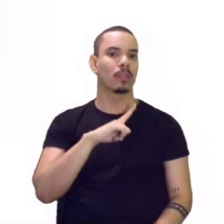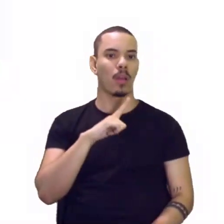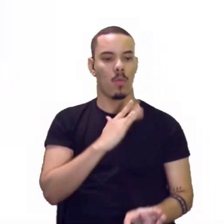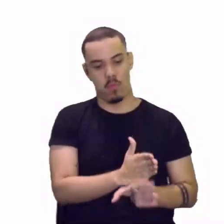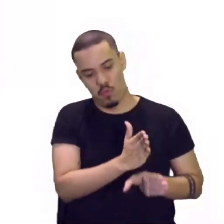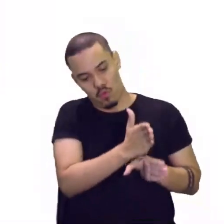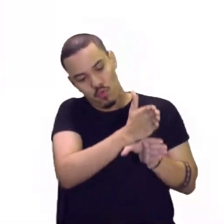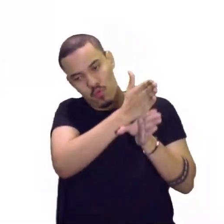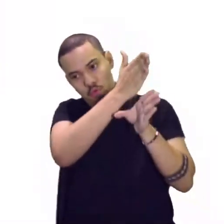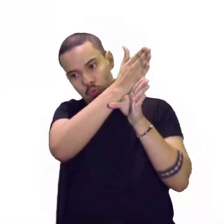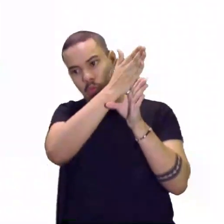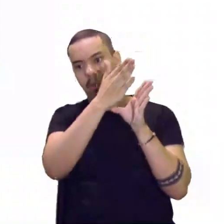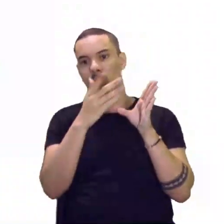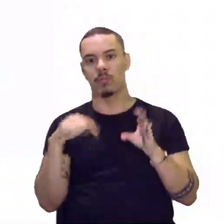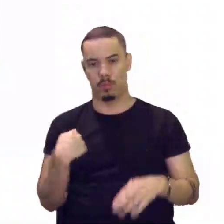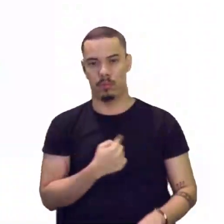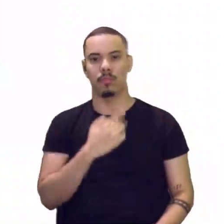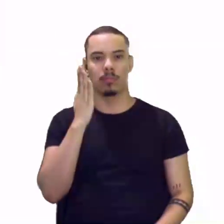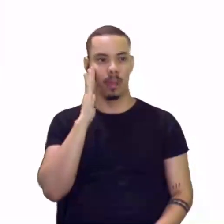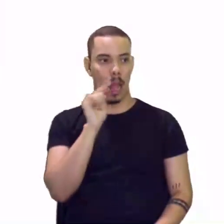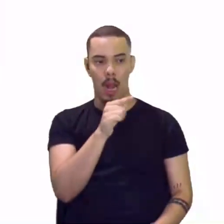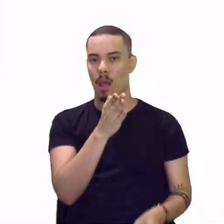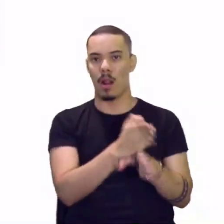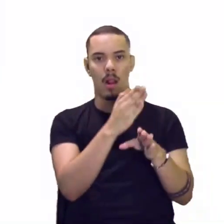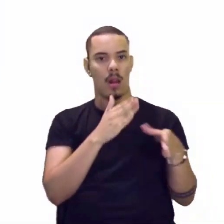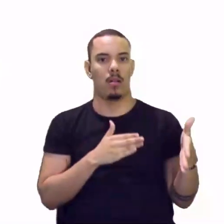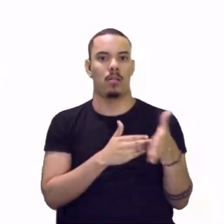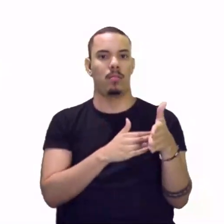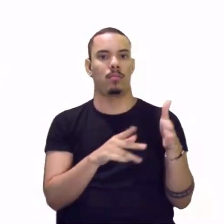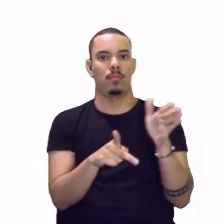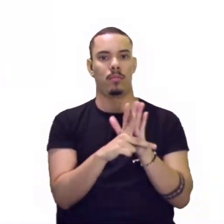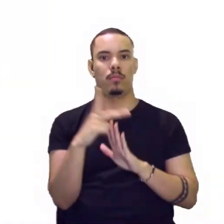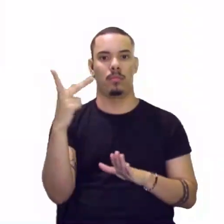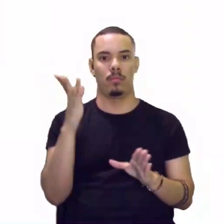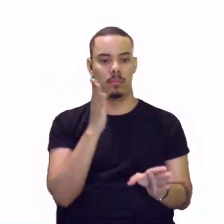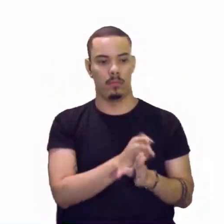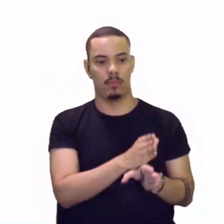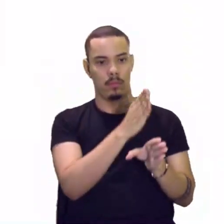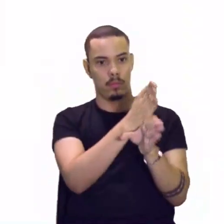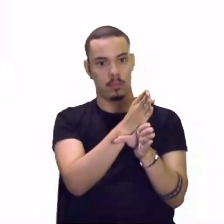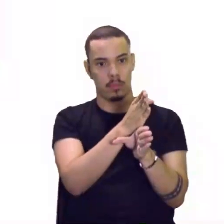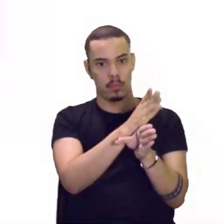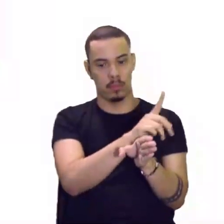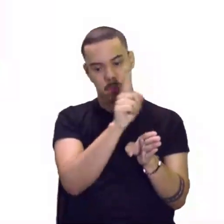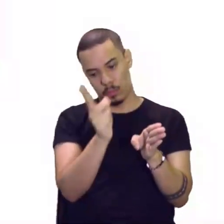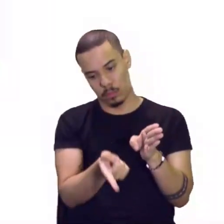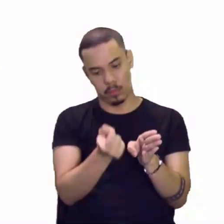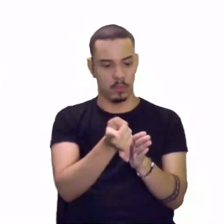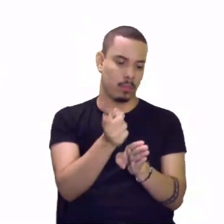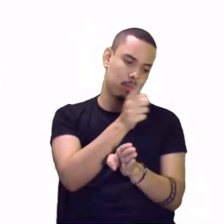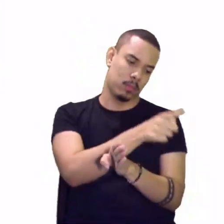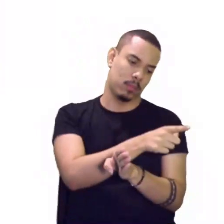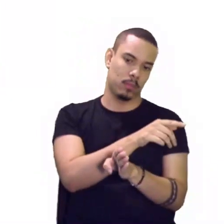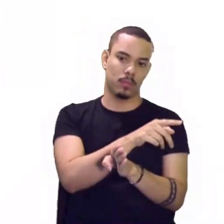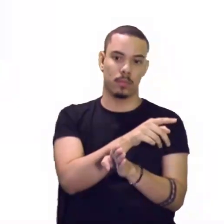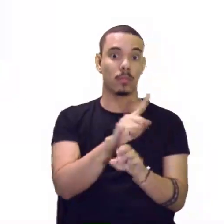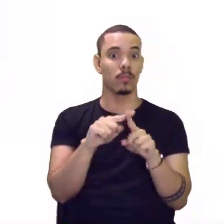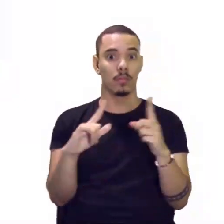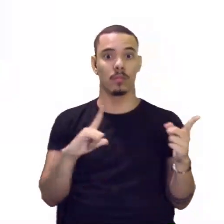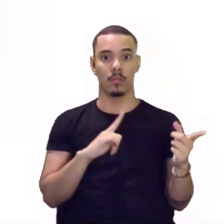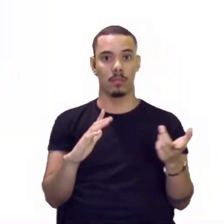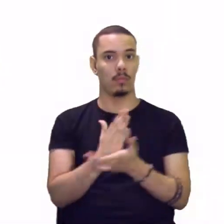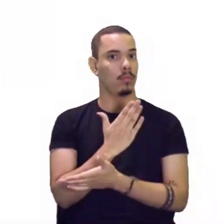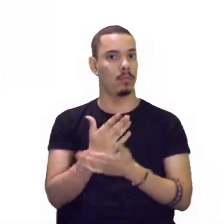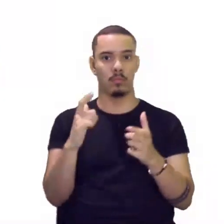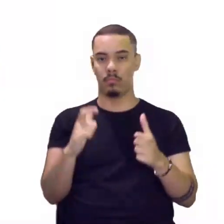né, que foi construído, que a gente sabe que ali é a fronteira, né, entre os dois países. Perfeito. Certo? Beleza. Mas tem alguns locais